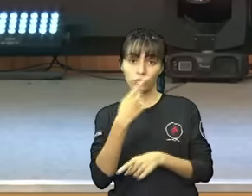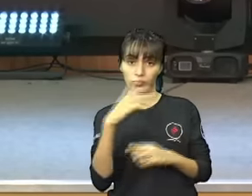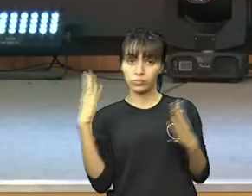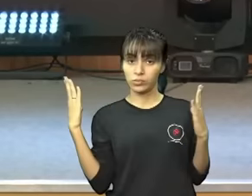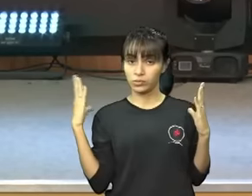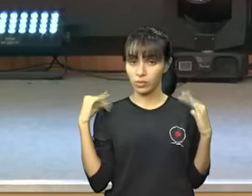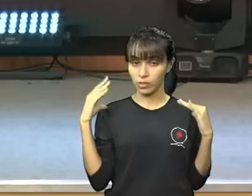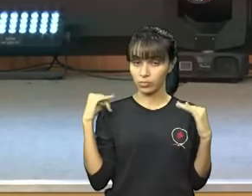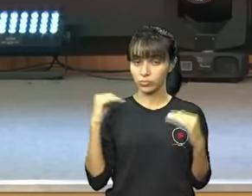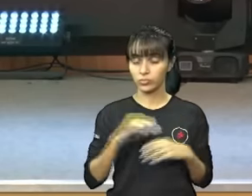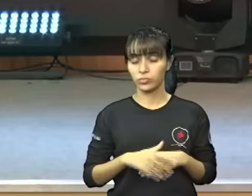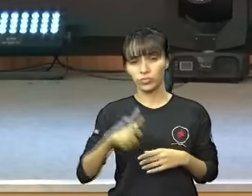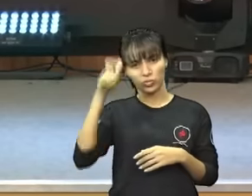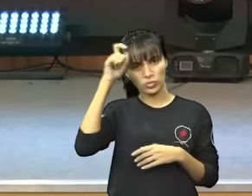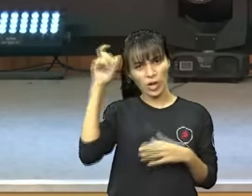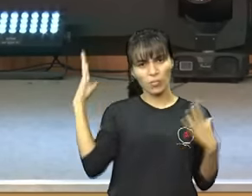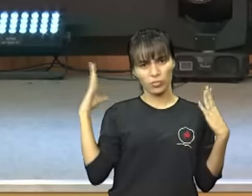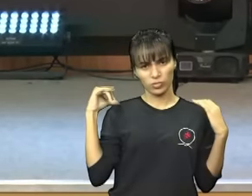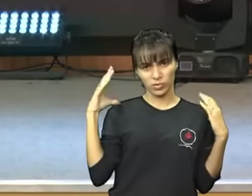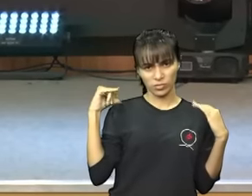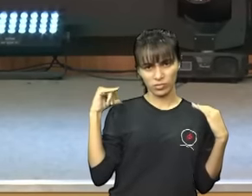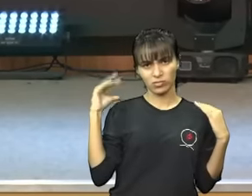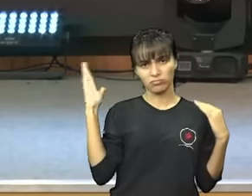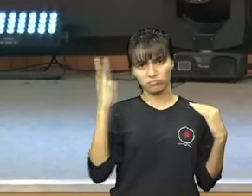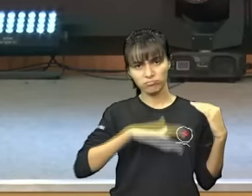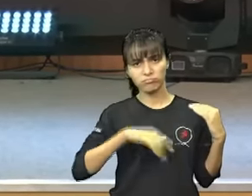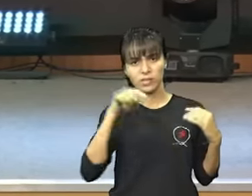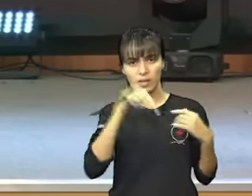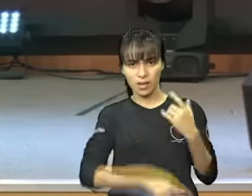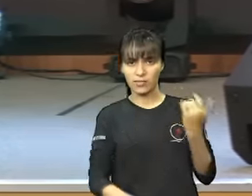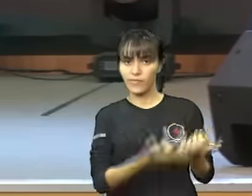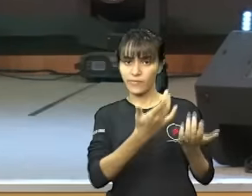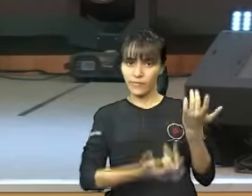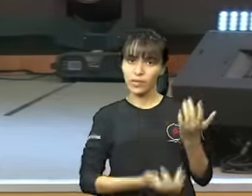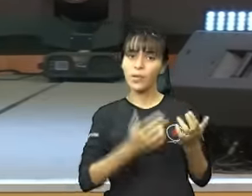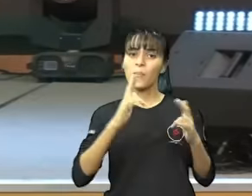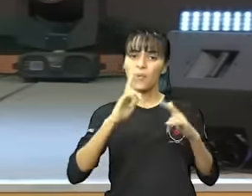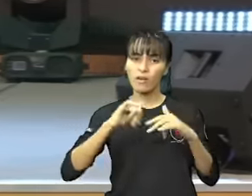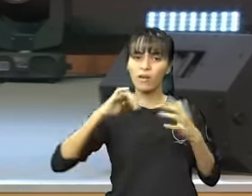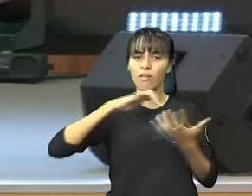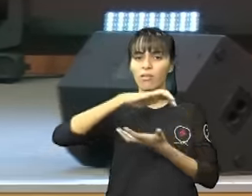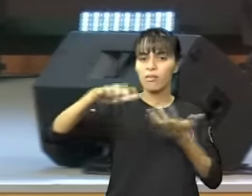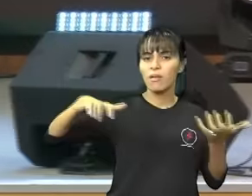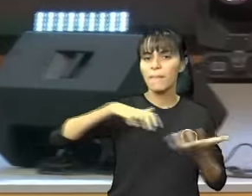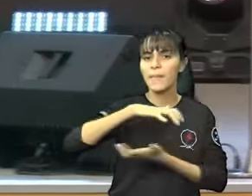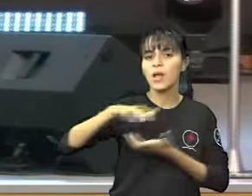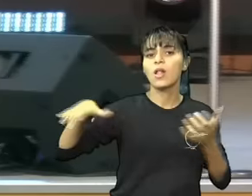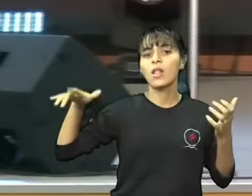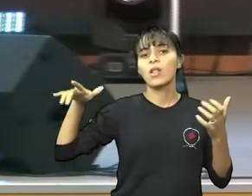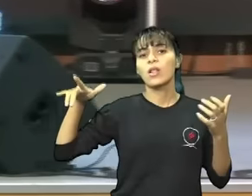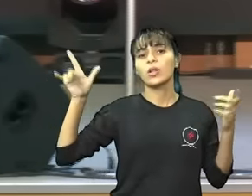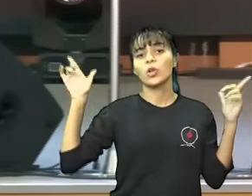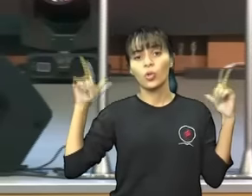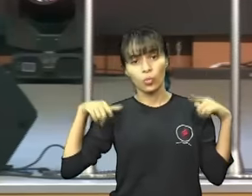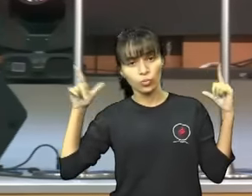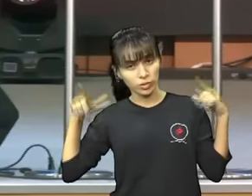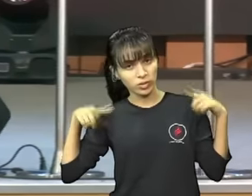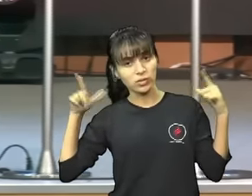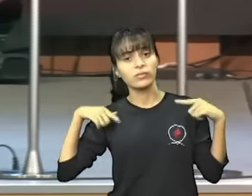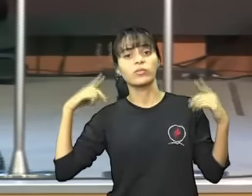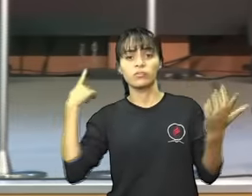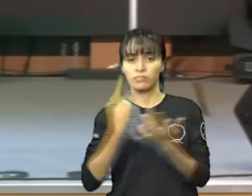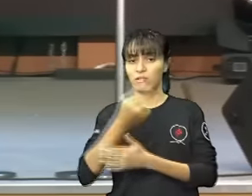e é colocar o diabo e seus anjos lá e pela rebelião de Lúcifer causou